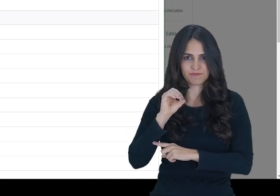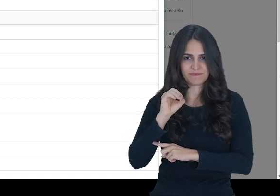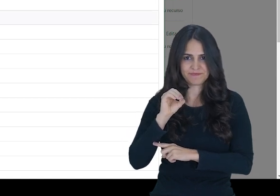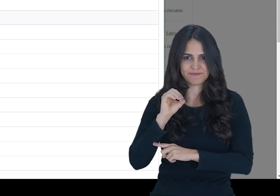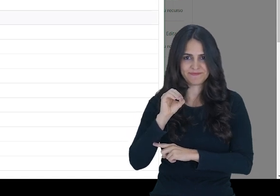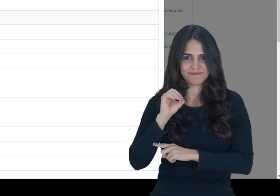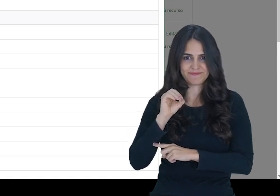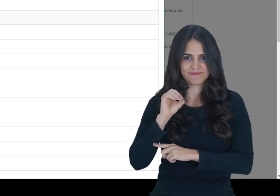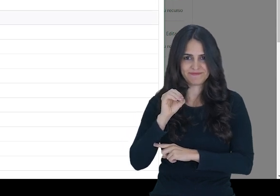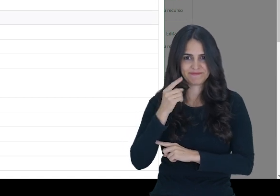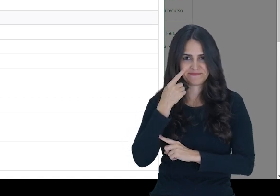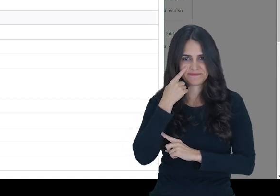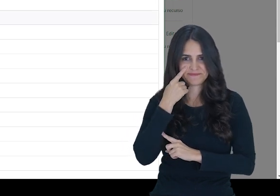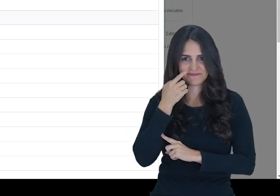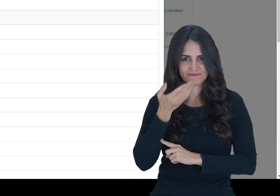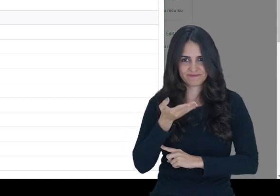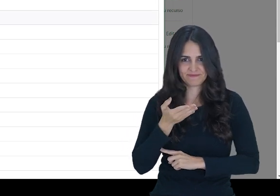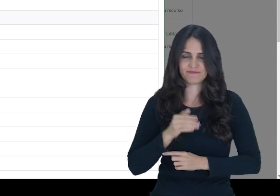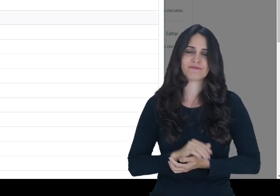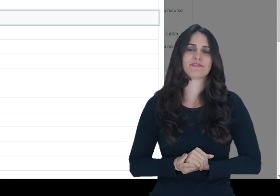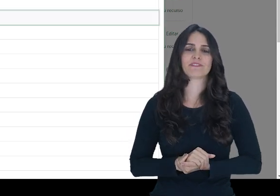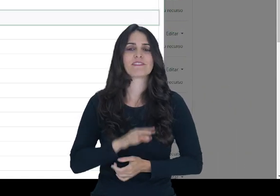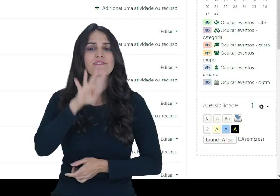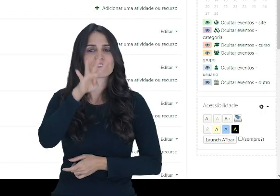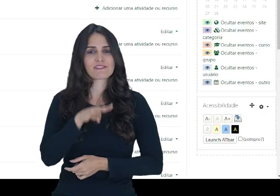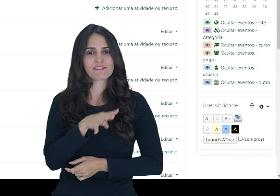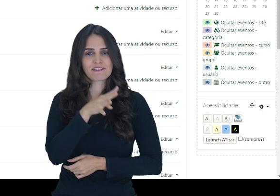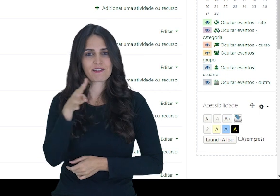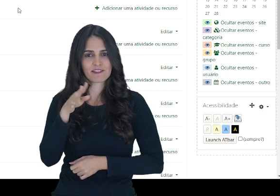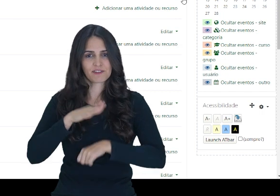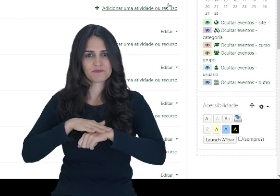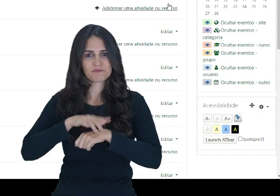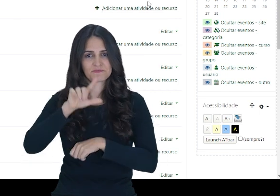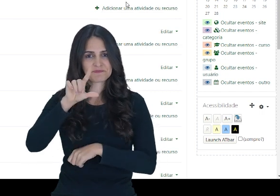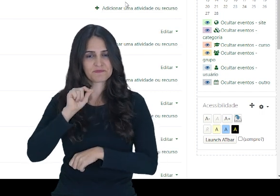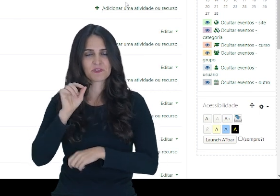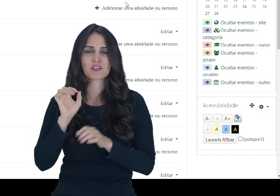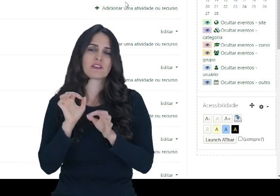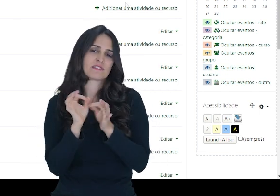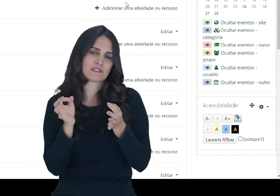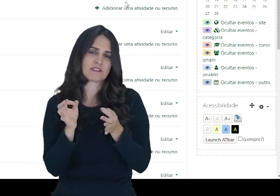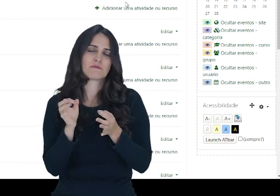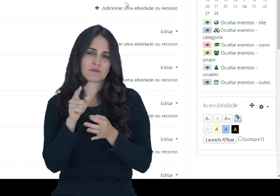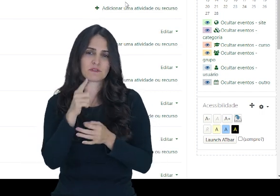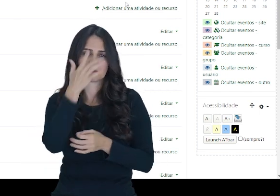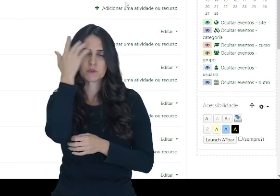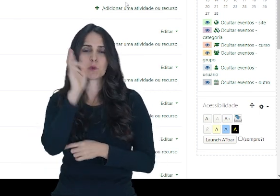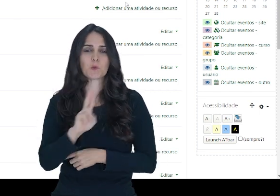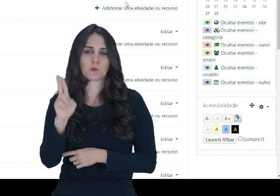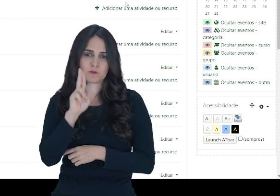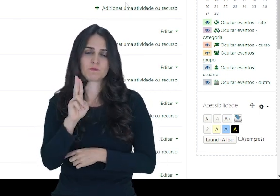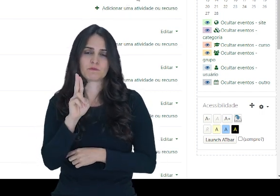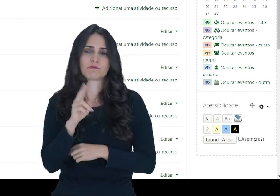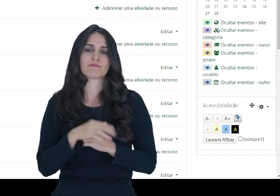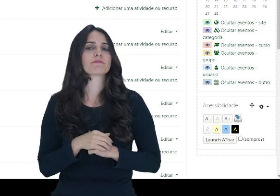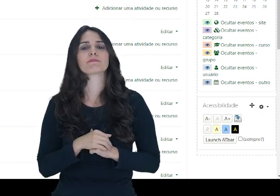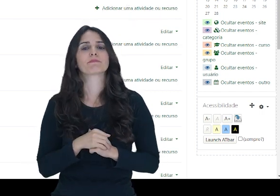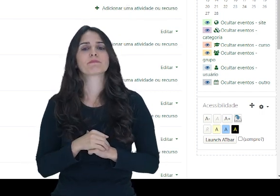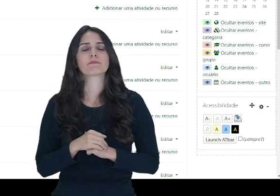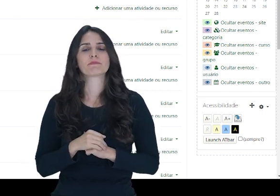o bloco vou escolher por exemplo aqui o calendário que é um bloco muito comum utilizado